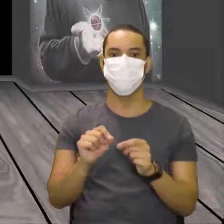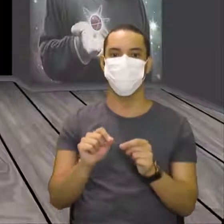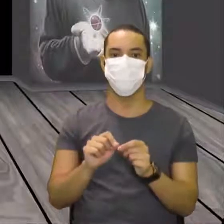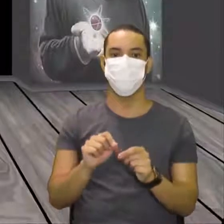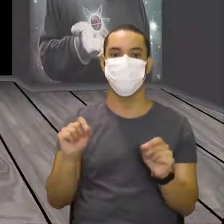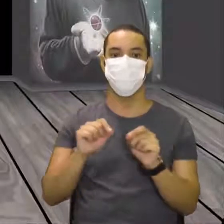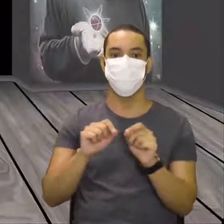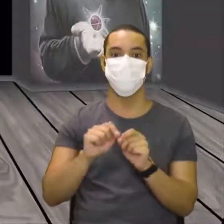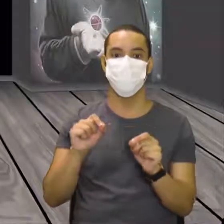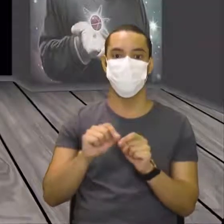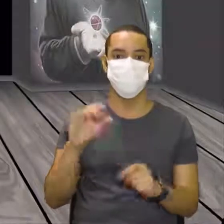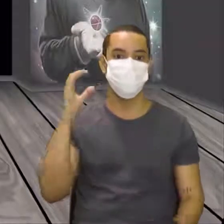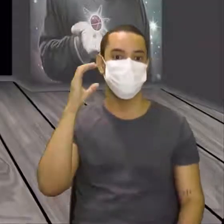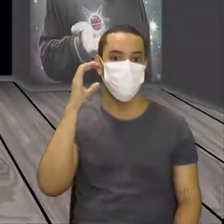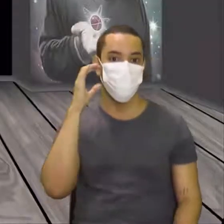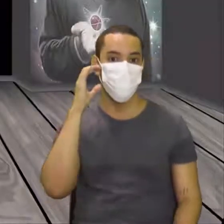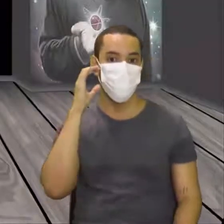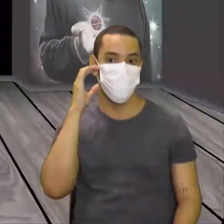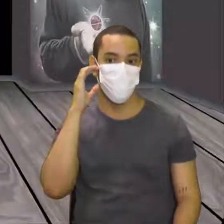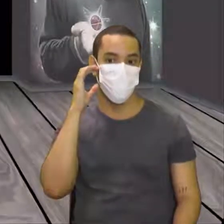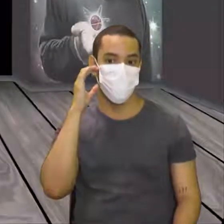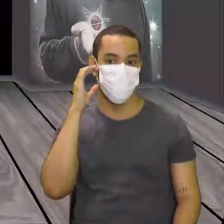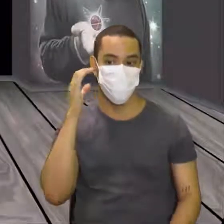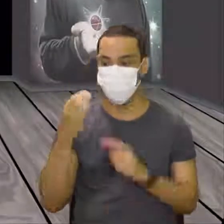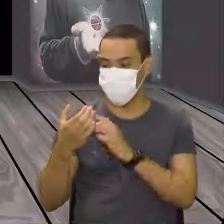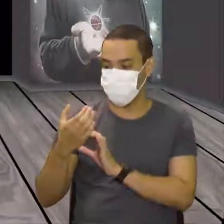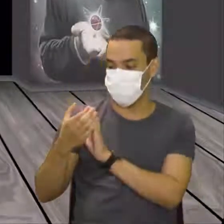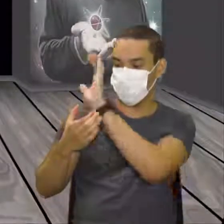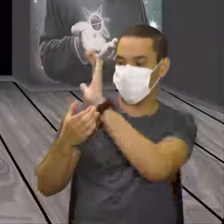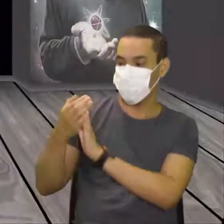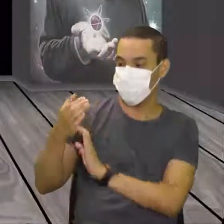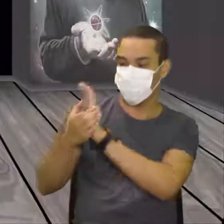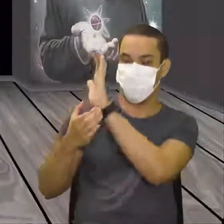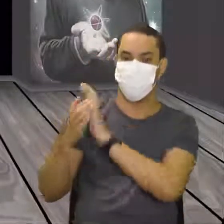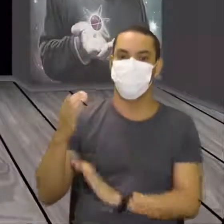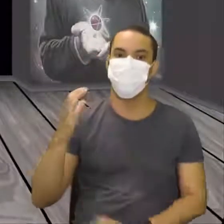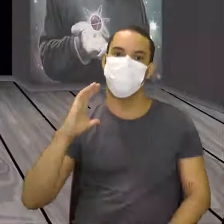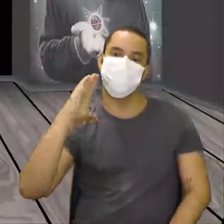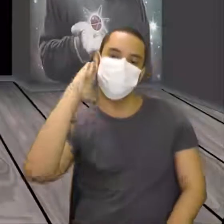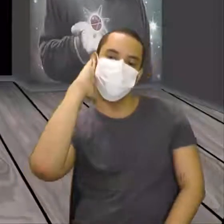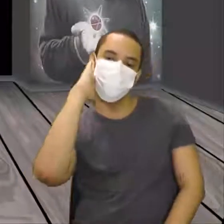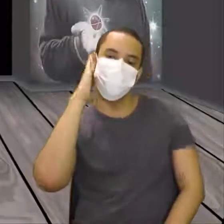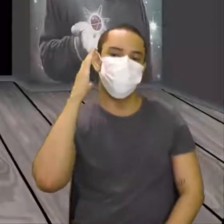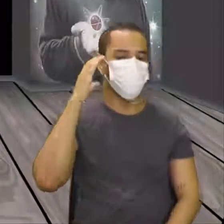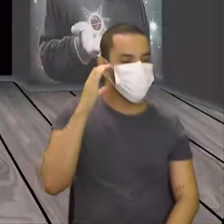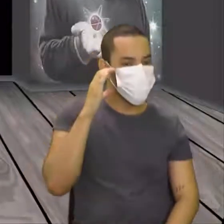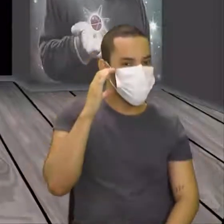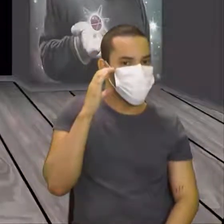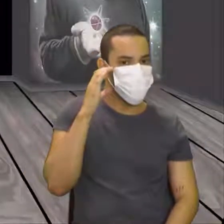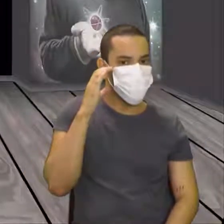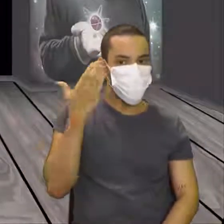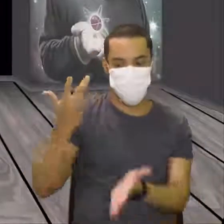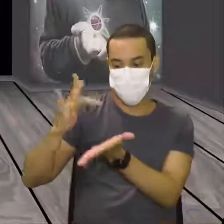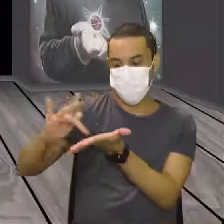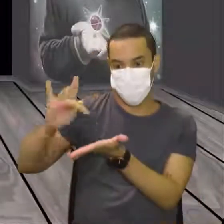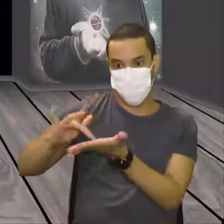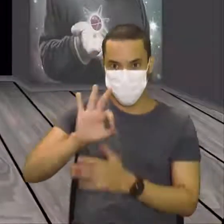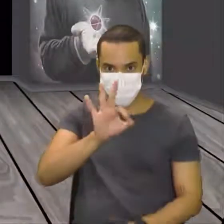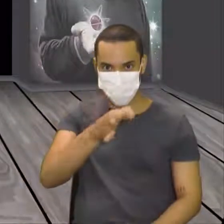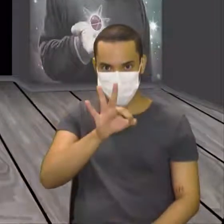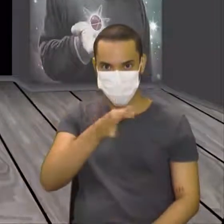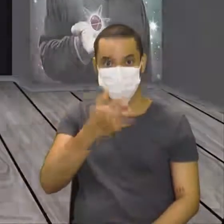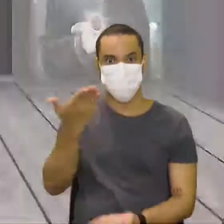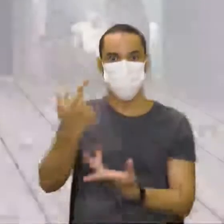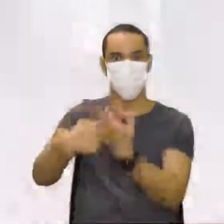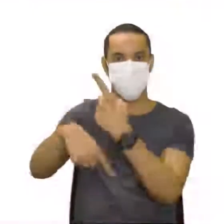o gesto de celular, a pessoa já faz isso daqui, que é o smartphone, né? Então a gente tem essa questão da evolução e vamos começar a ver,